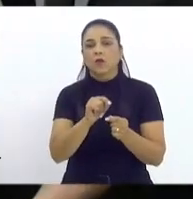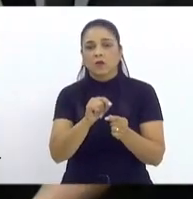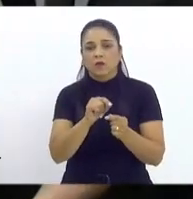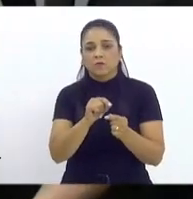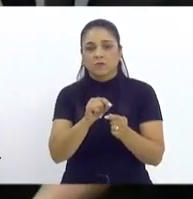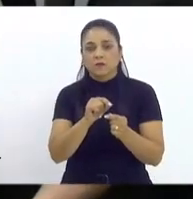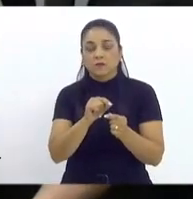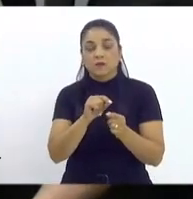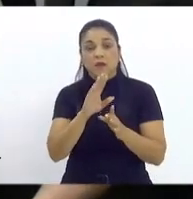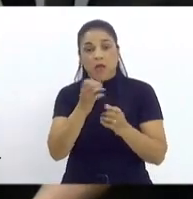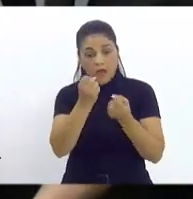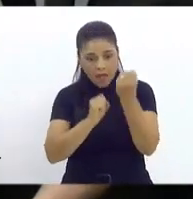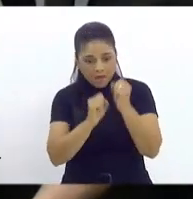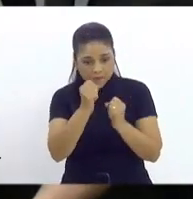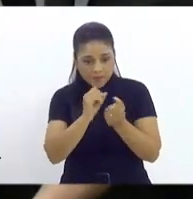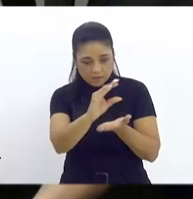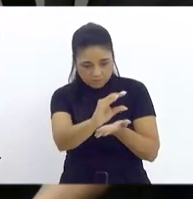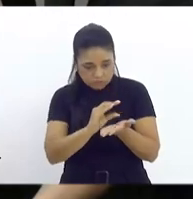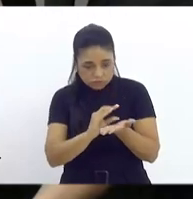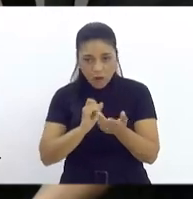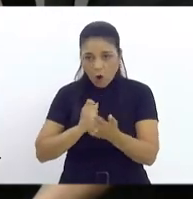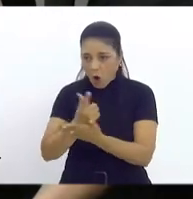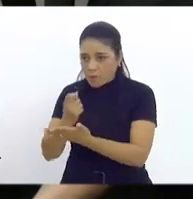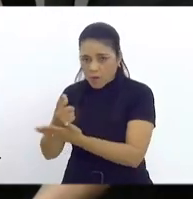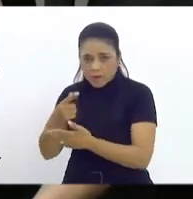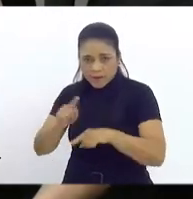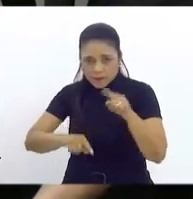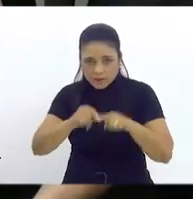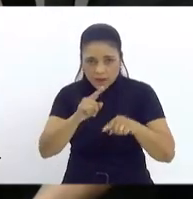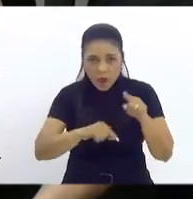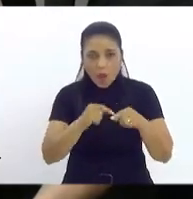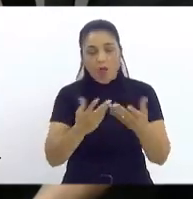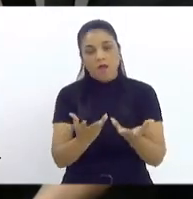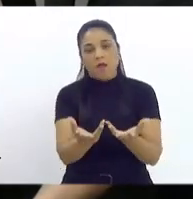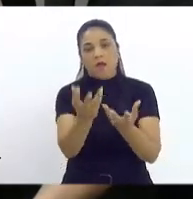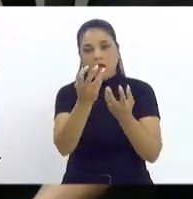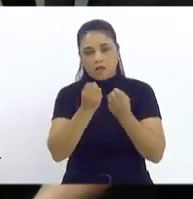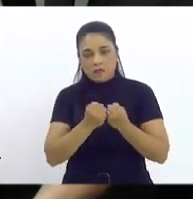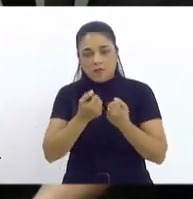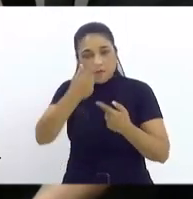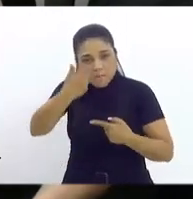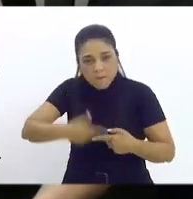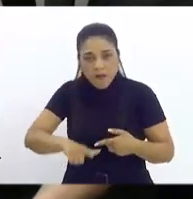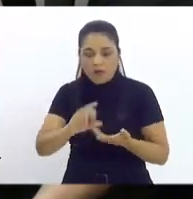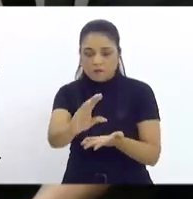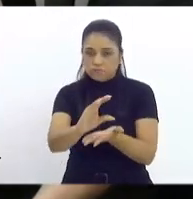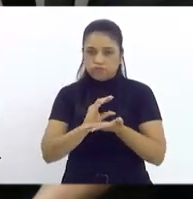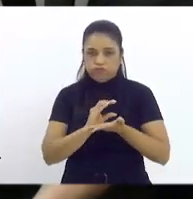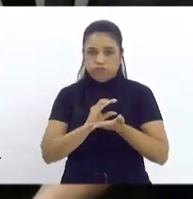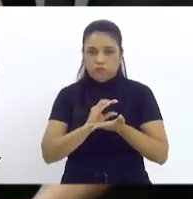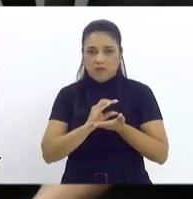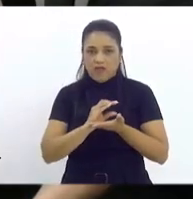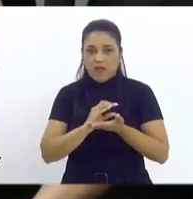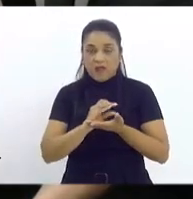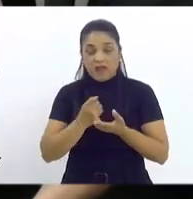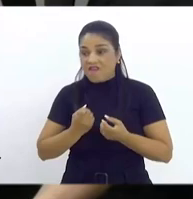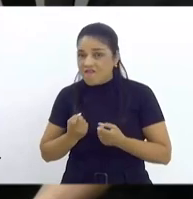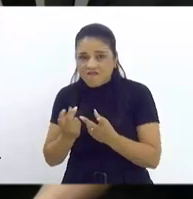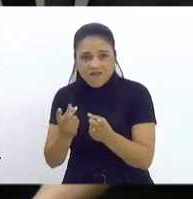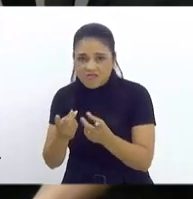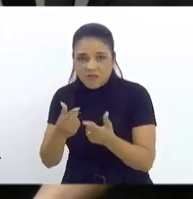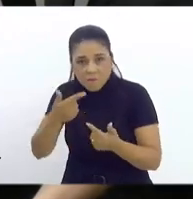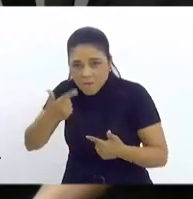quanto mais a empresa investe, ela recebe mais. A empresa ela não recebe por vender mais, ela recebe